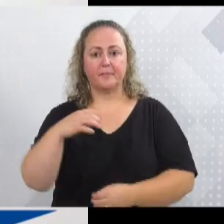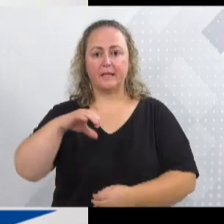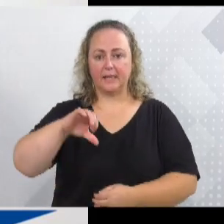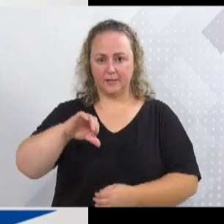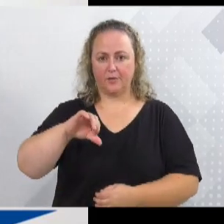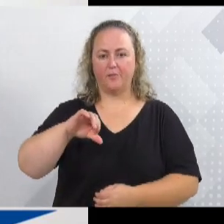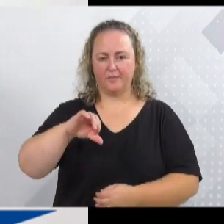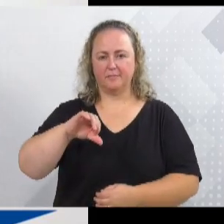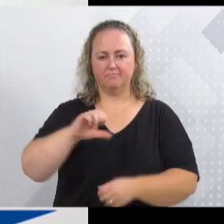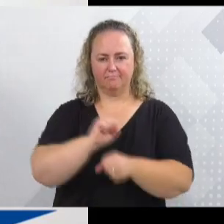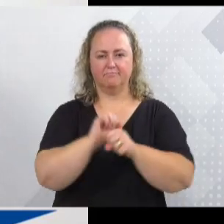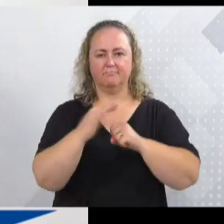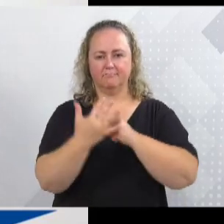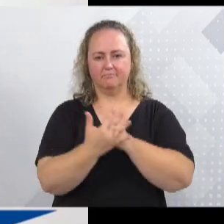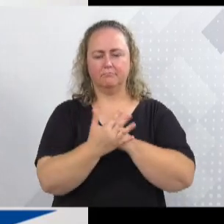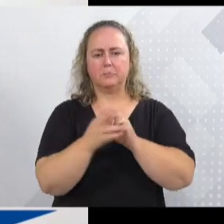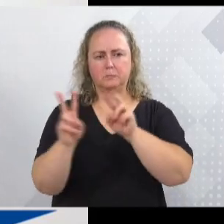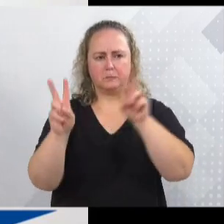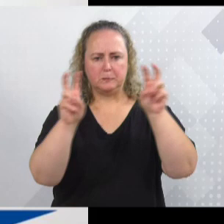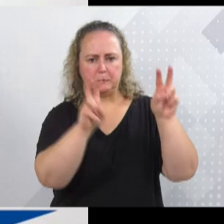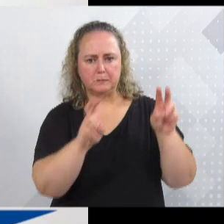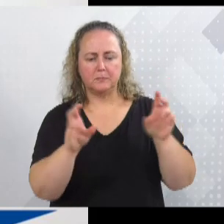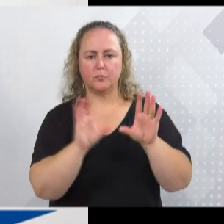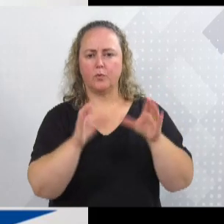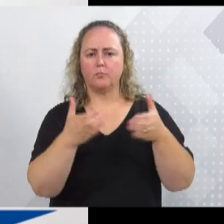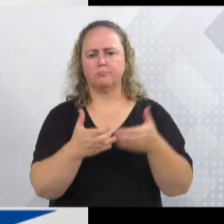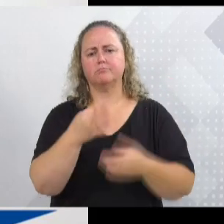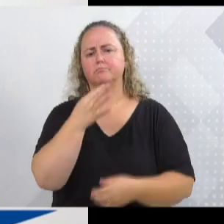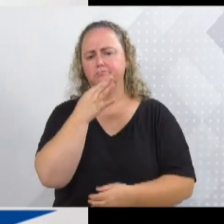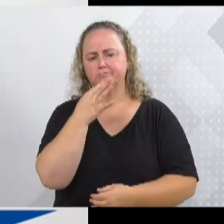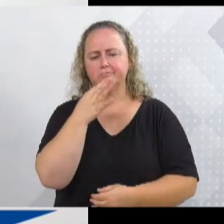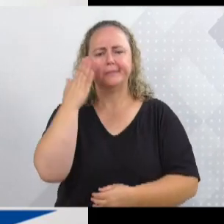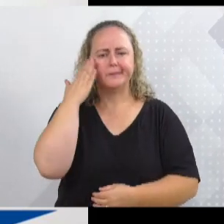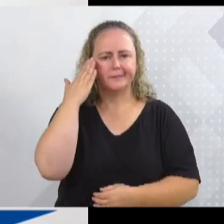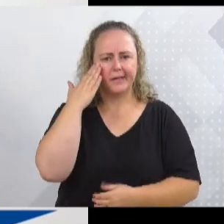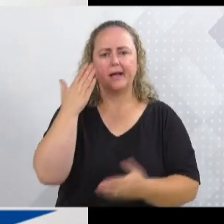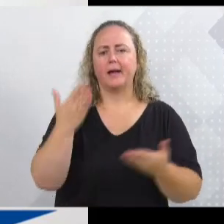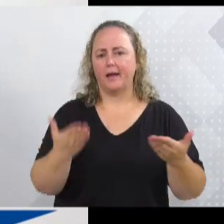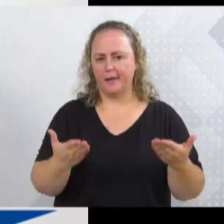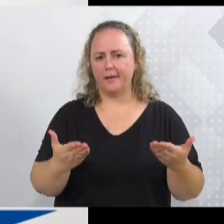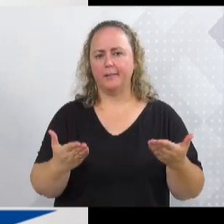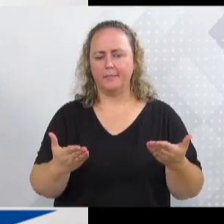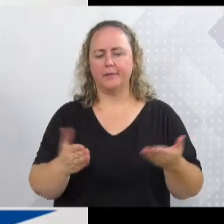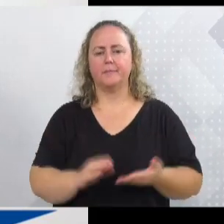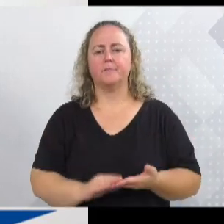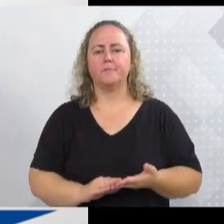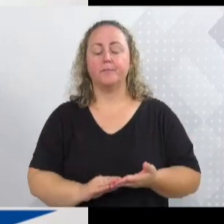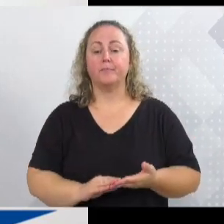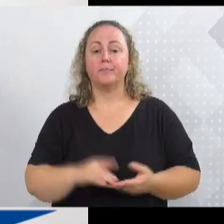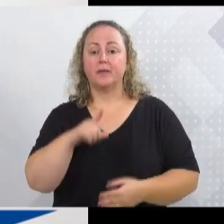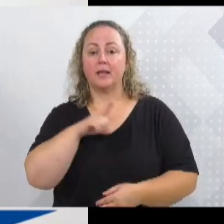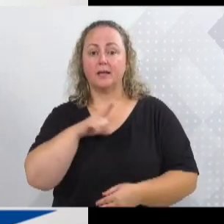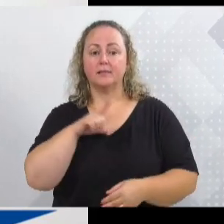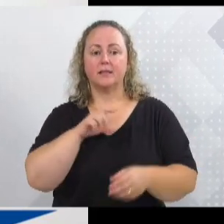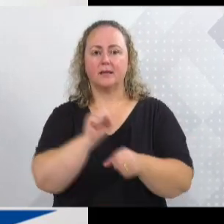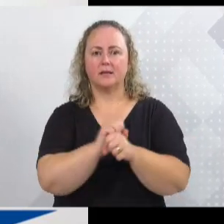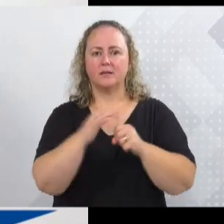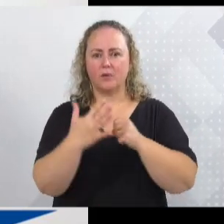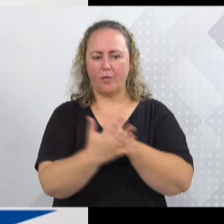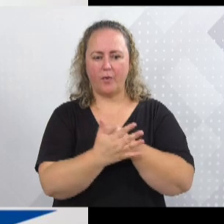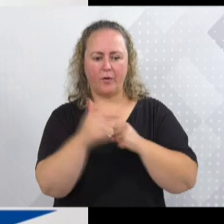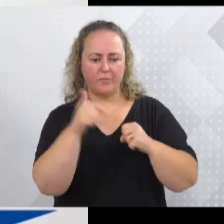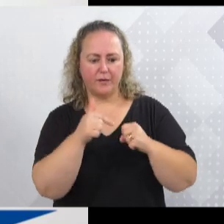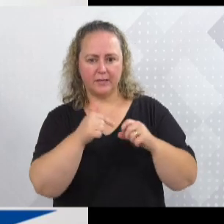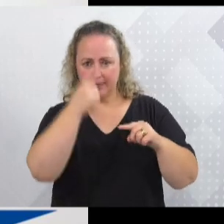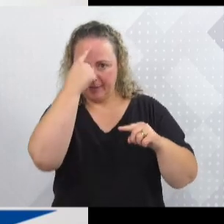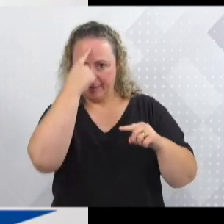tema bem trabalhado com toda a comunidade. Nós temos a Covid com um perfil muito diferente